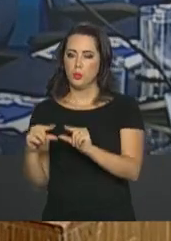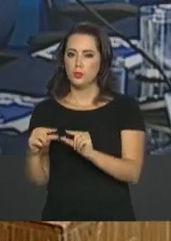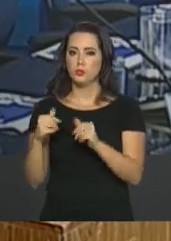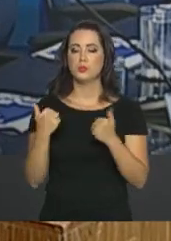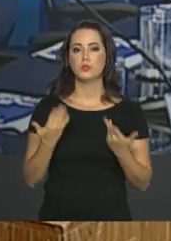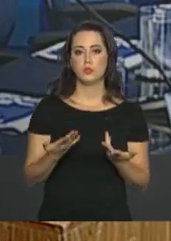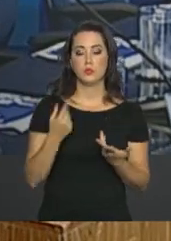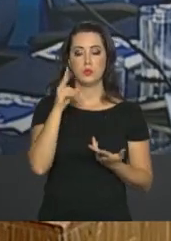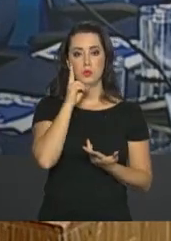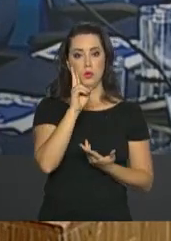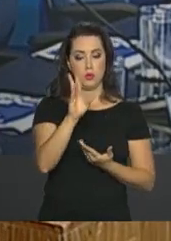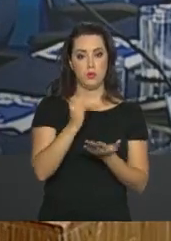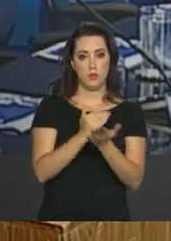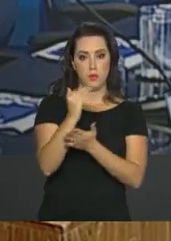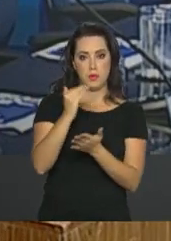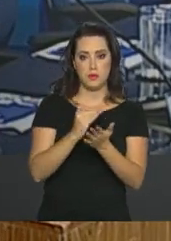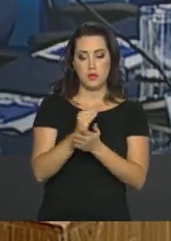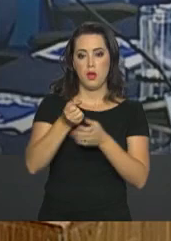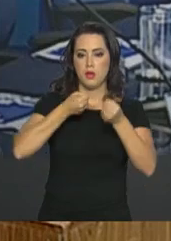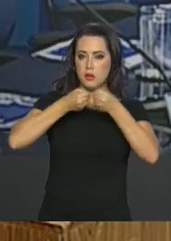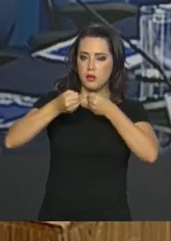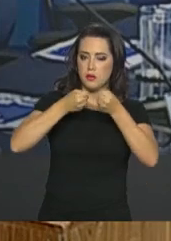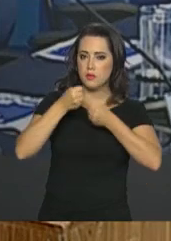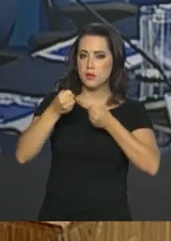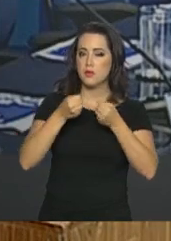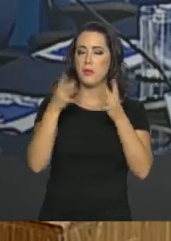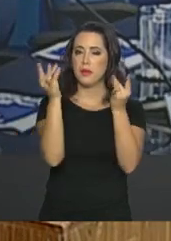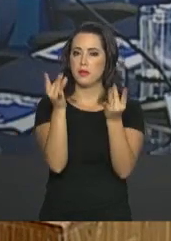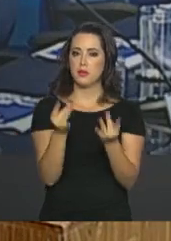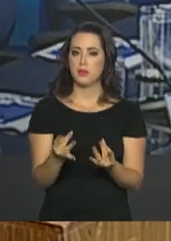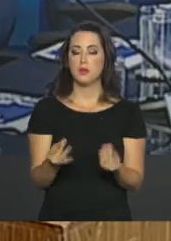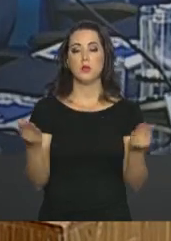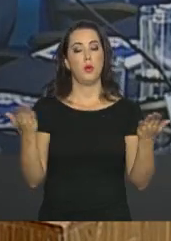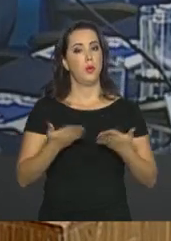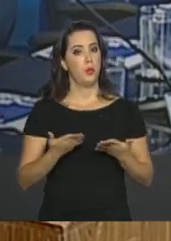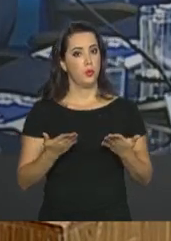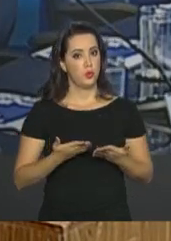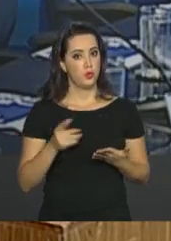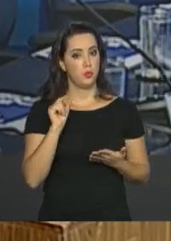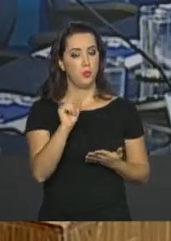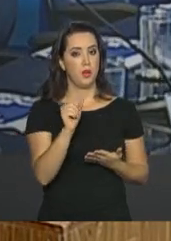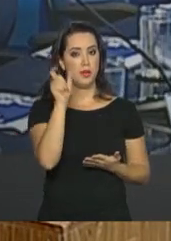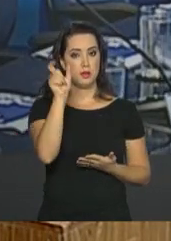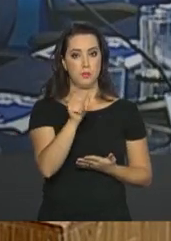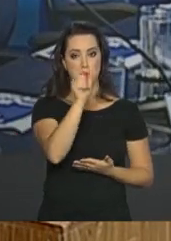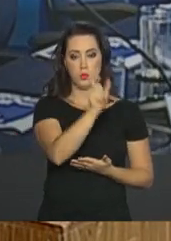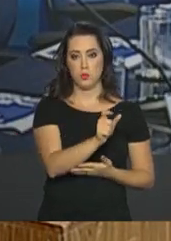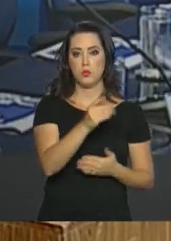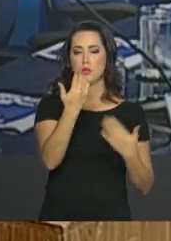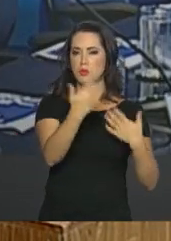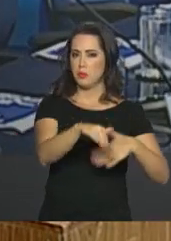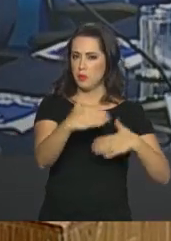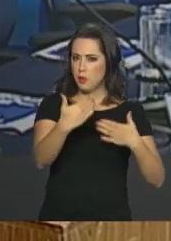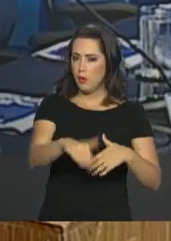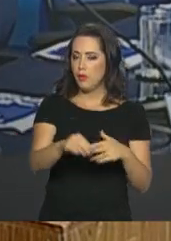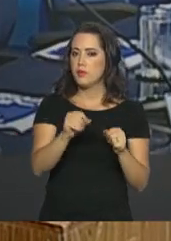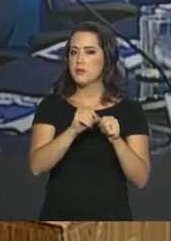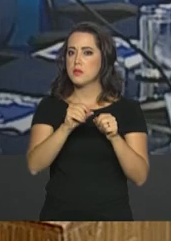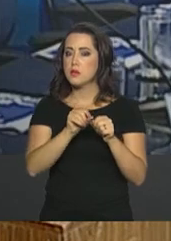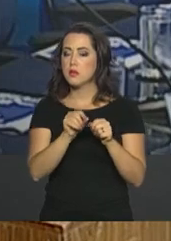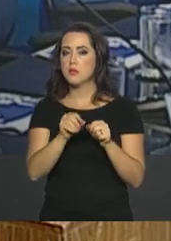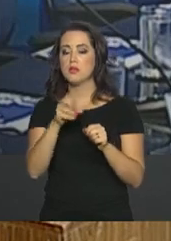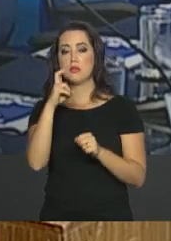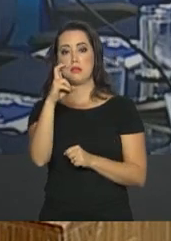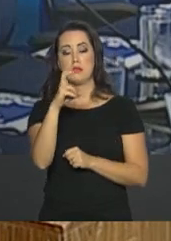Em instantes, eles vão iniciar, então, essa entrevista coletiva para detalhar. Hoje, os estudantes, os candidatos que se submeteram às provas,